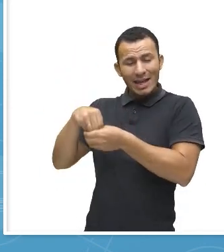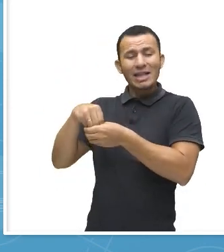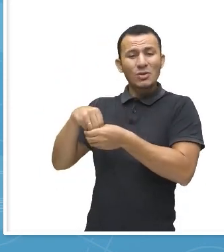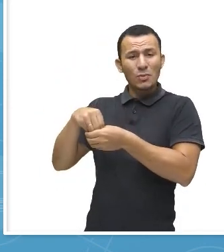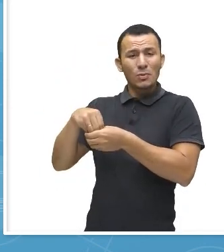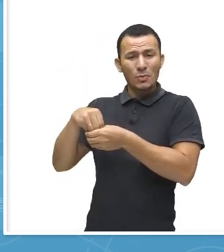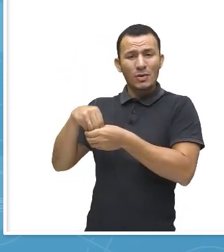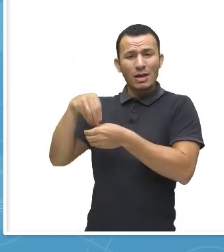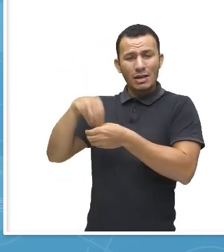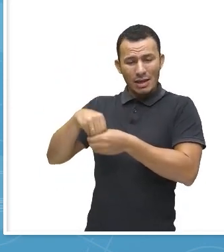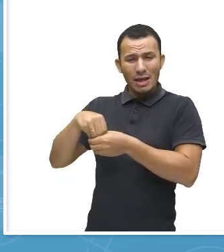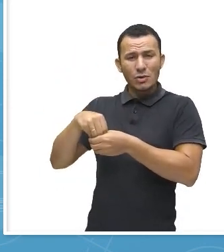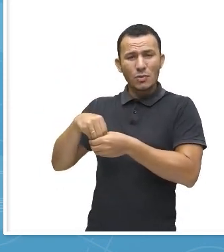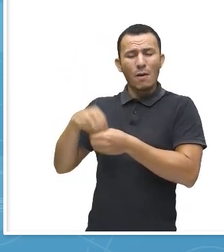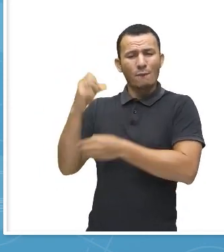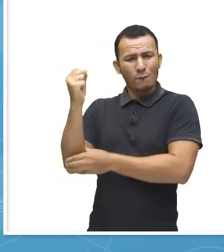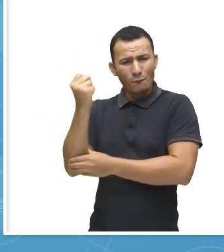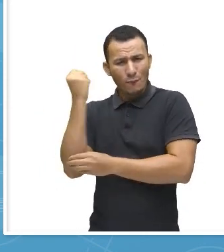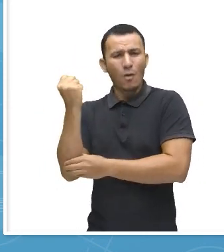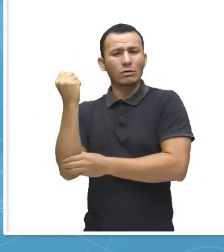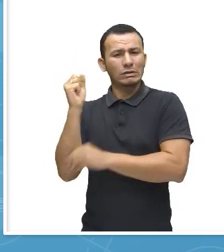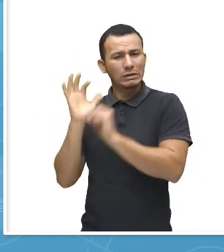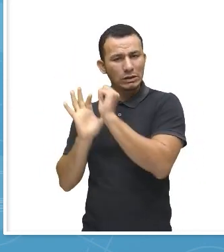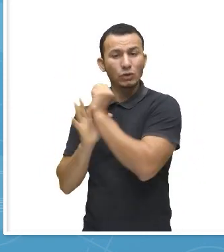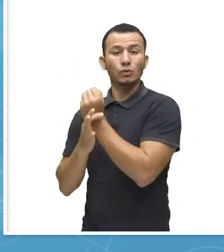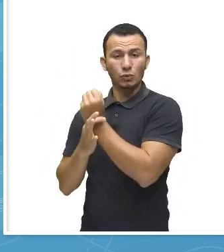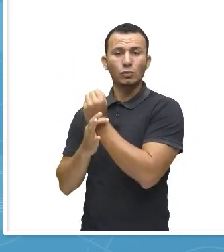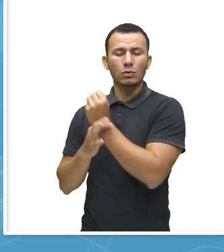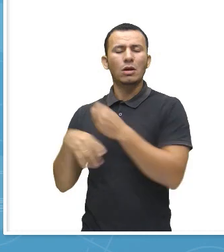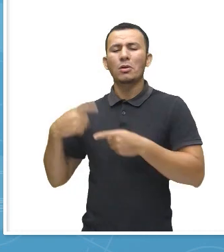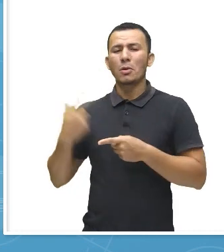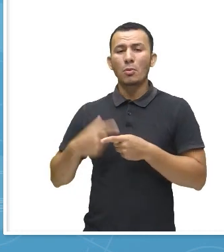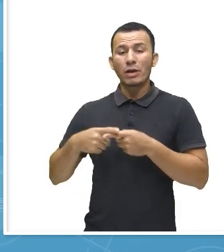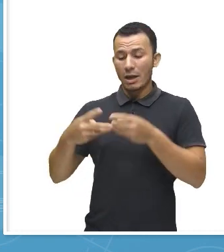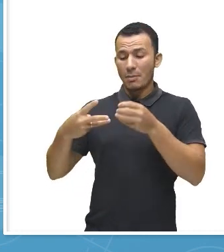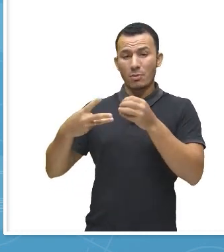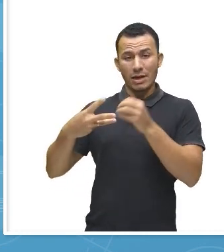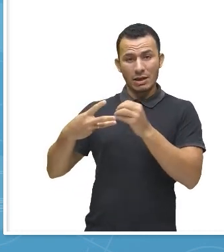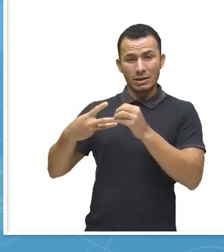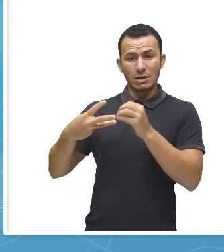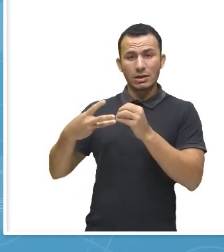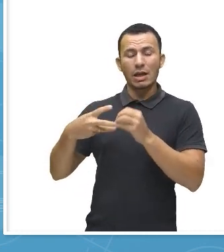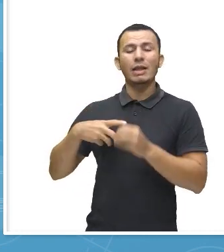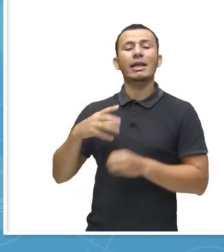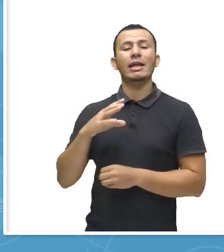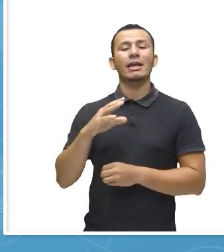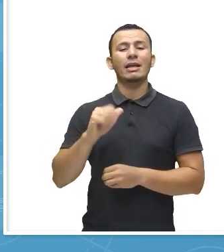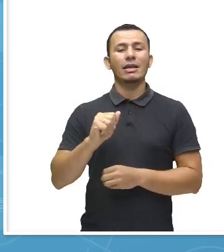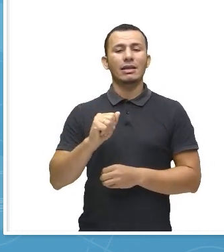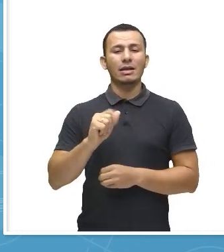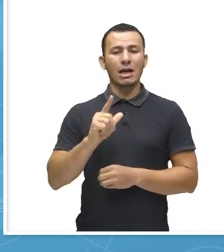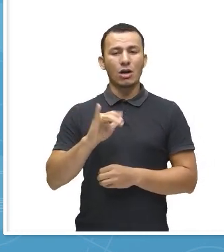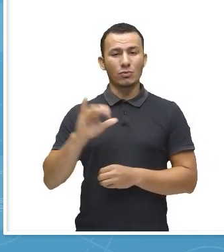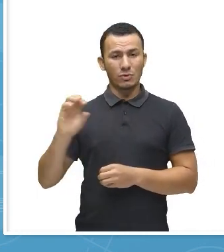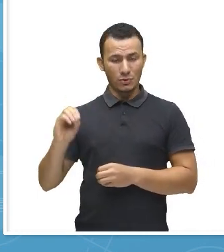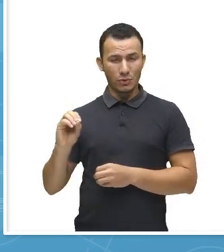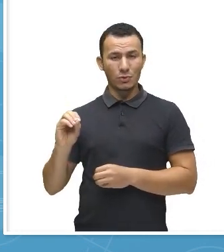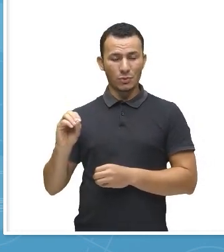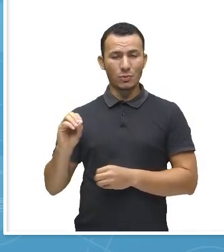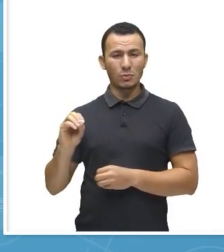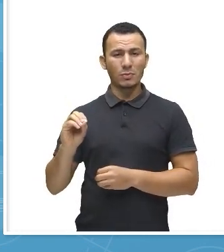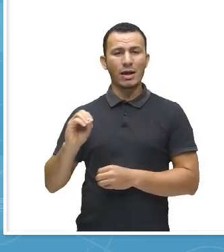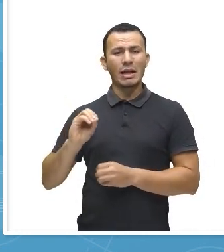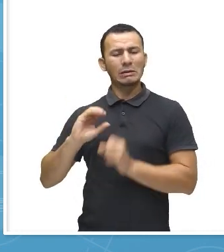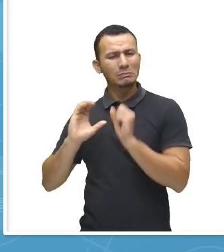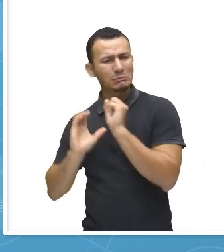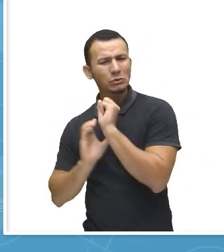matriz rígida, uma matriz mais firme, né? Porque ela é rica em cálcio. É uma matriz